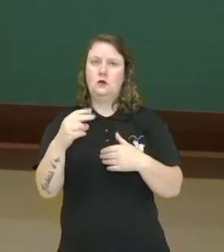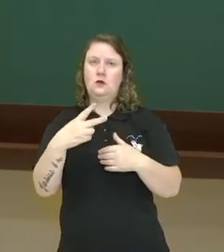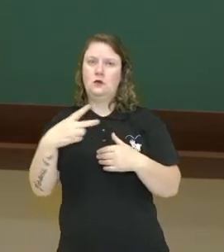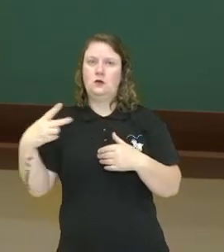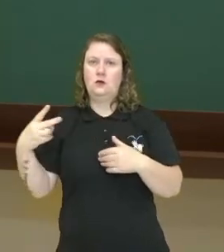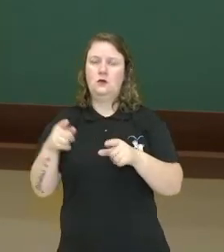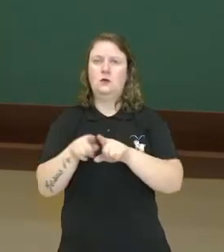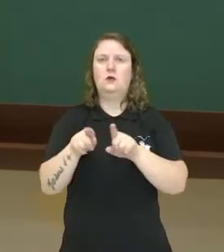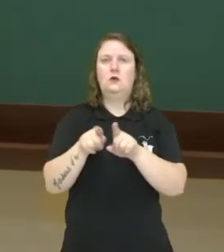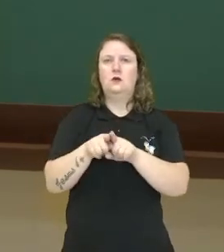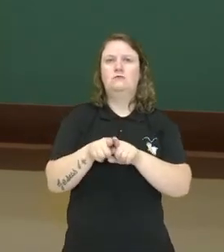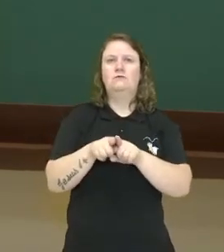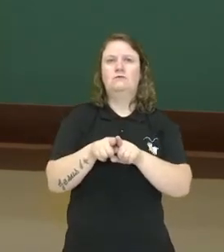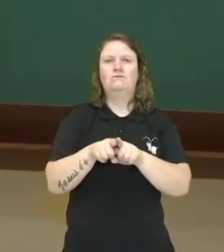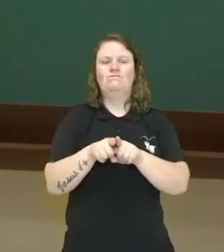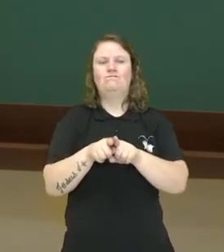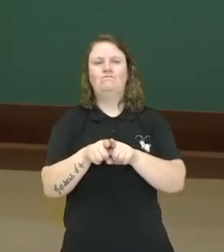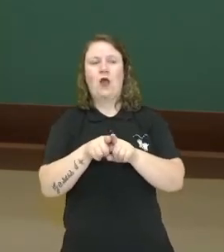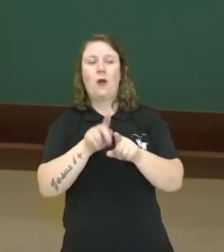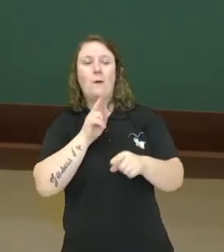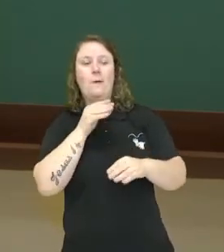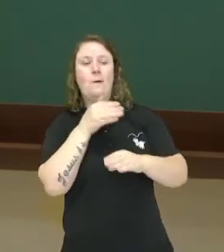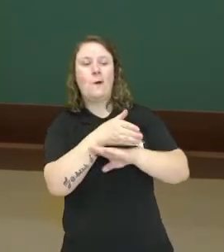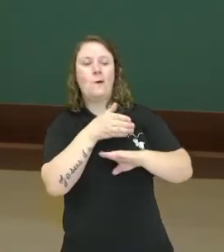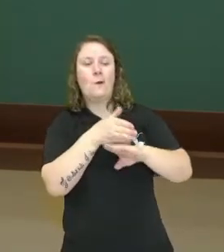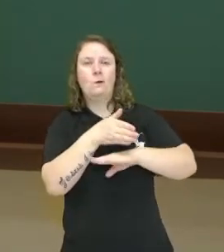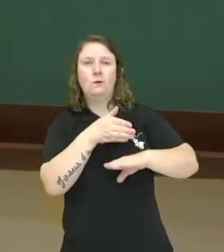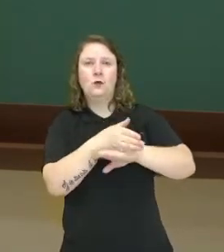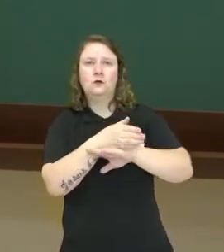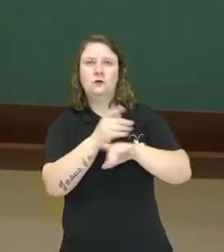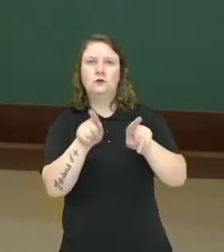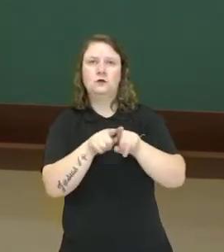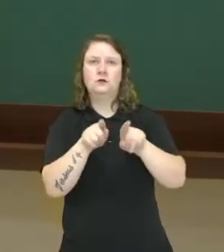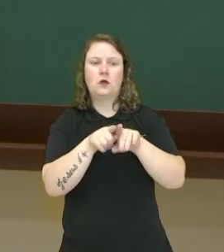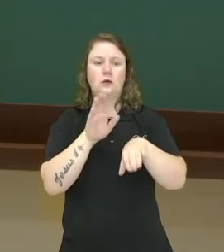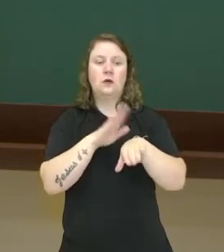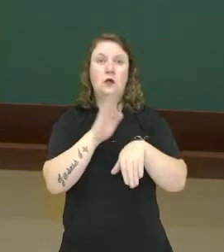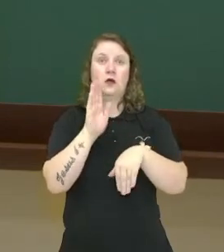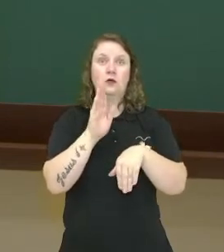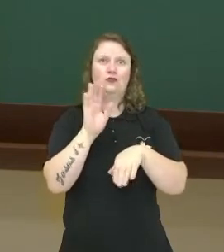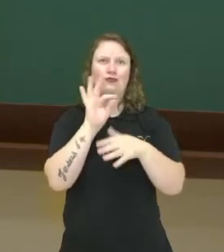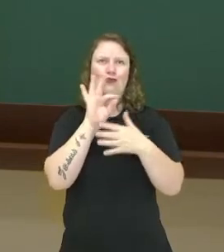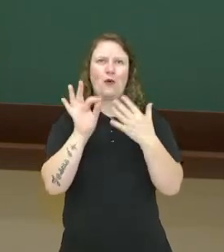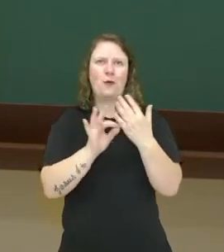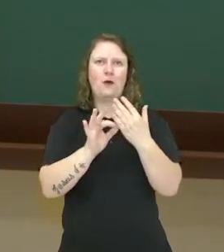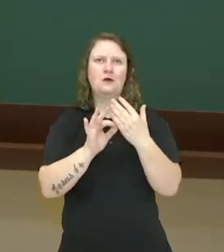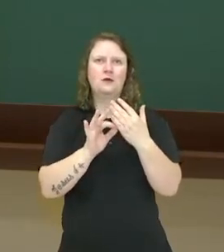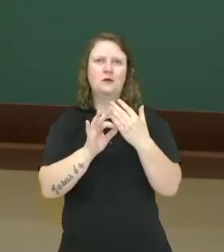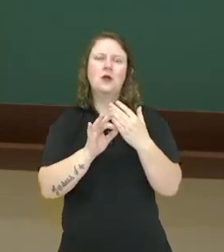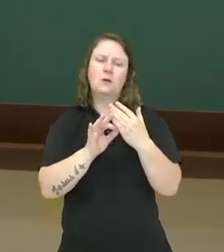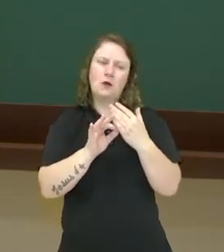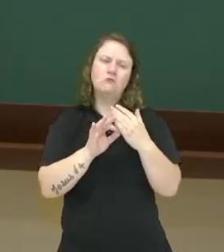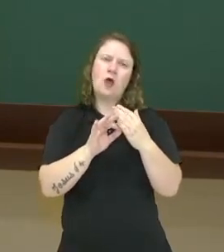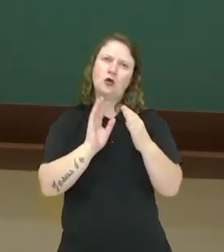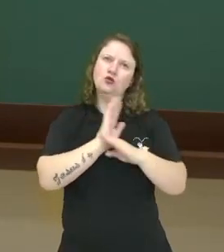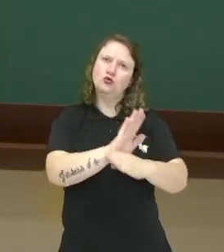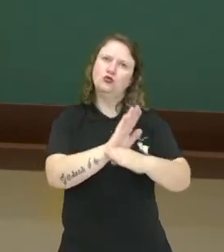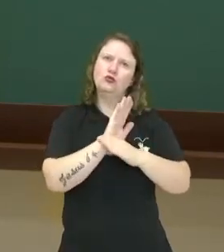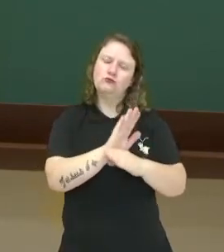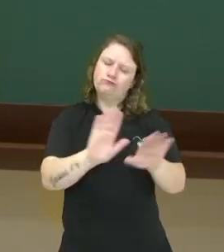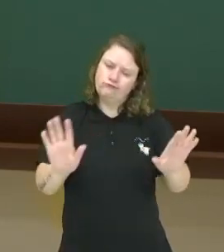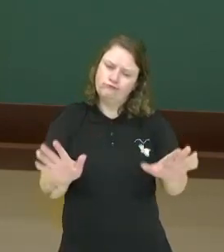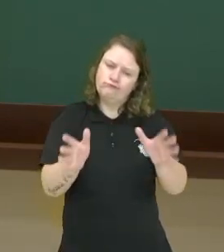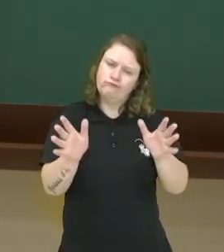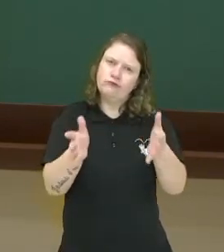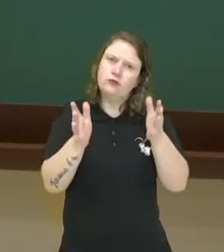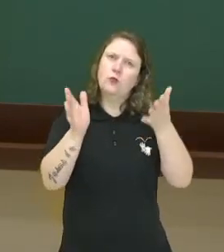ONU é mais um fator relevante que leva a essa ideia de uma potência emergente que participa do debate